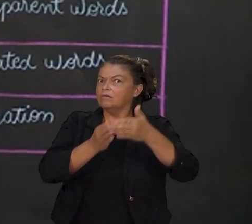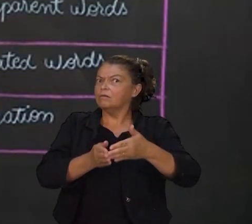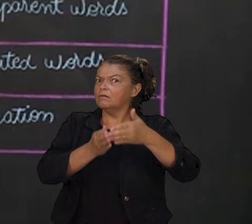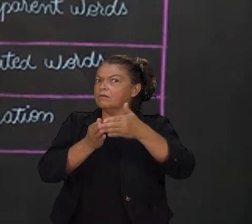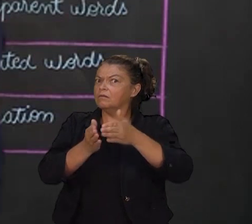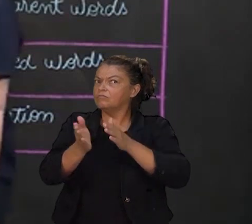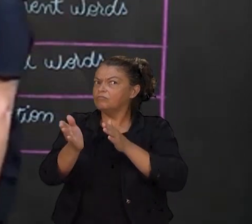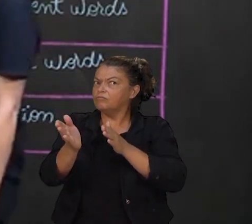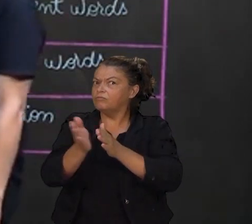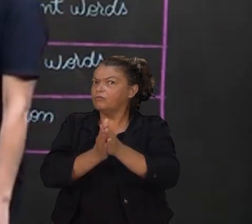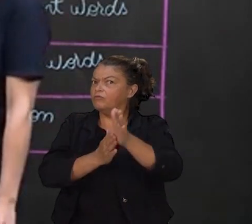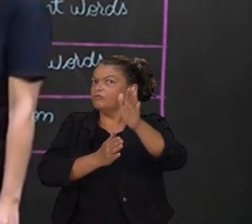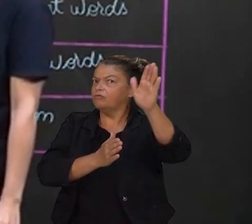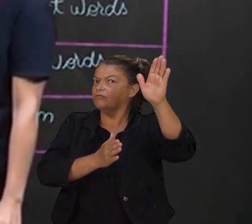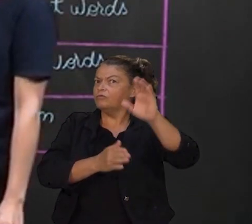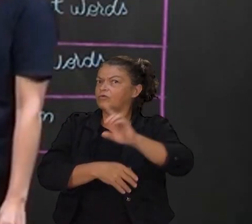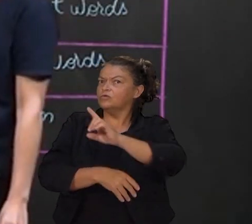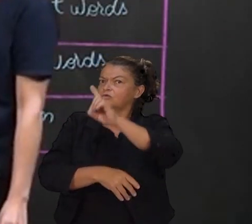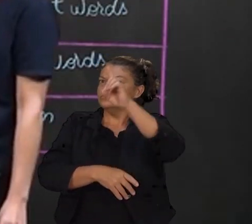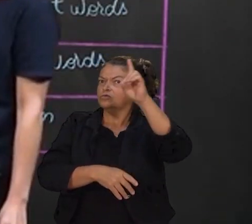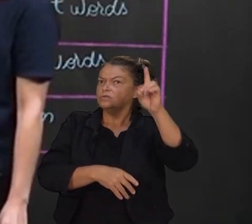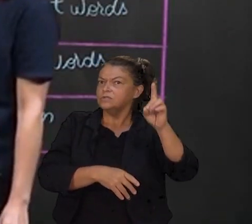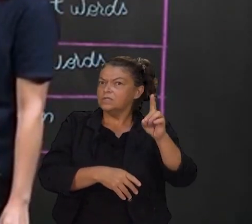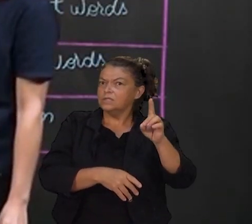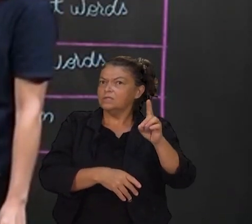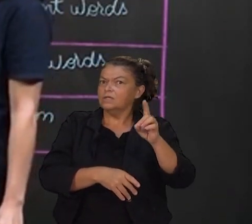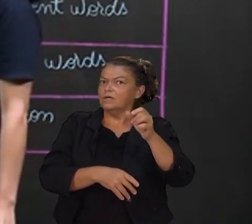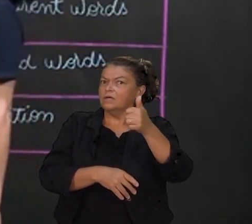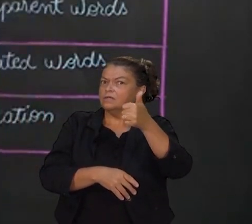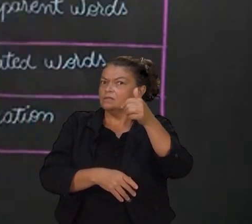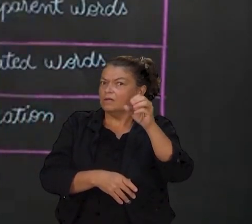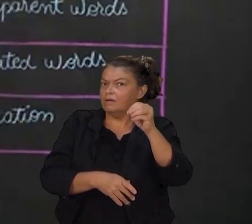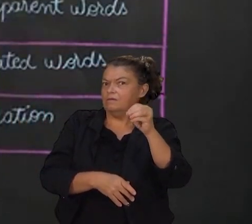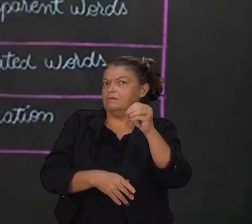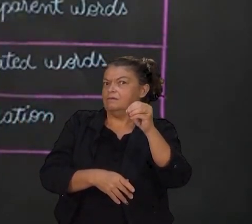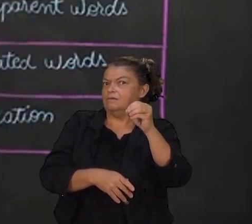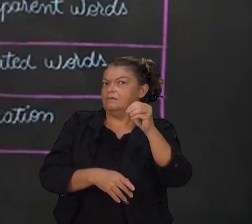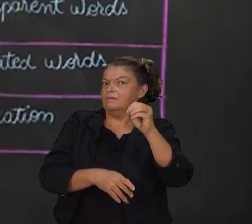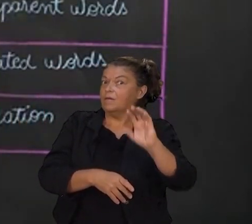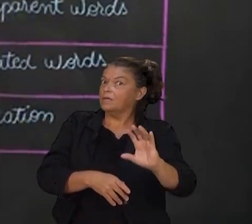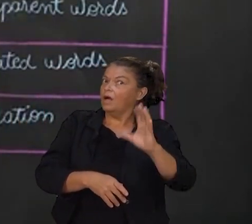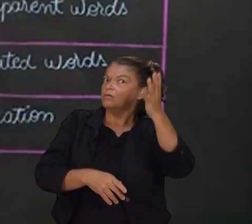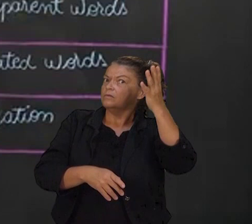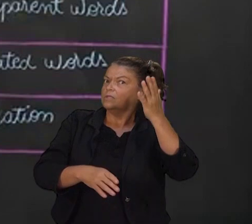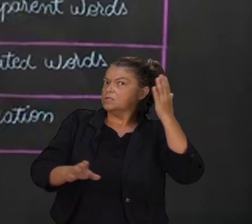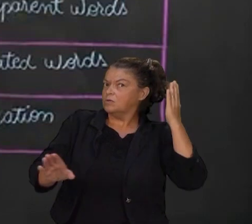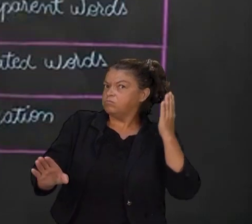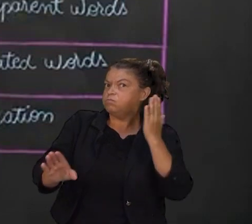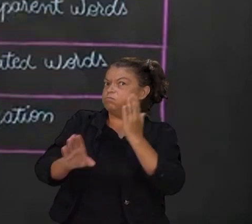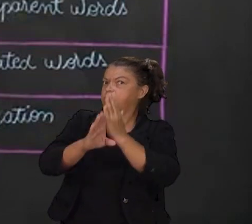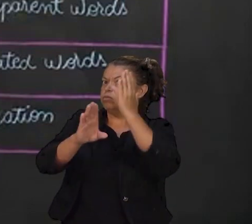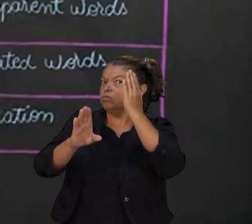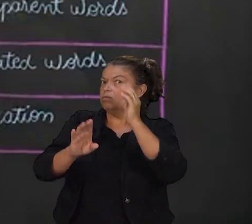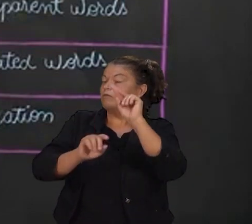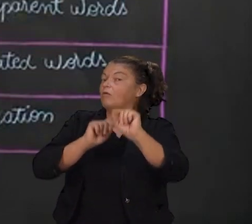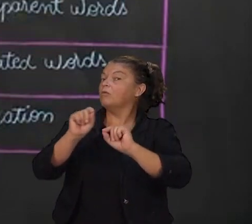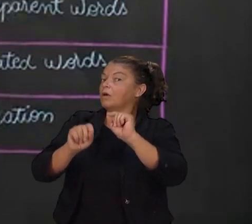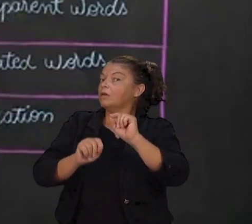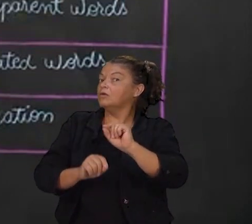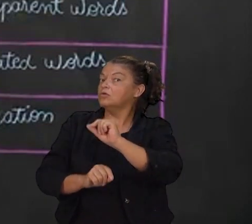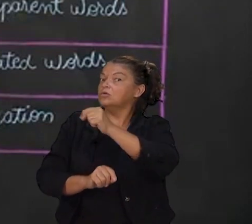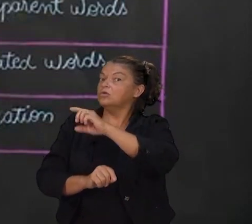dia 14 vem iceberg, com certeza a informação que eu quero saber está aqui,